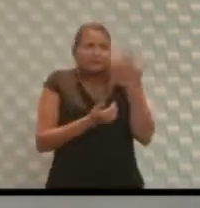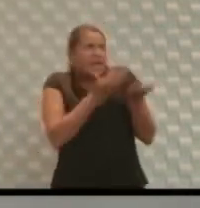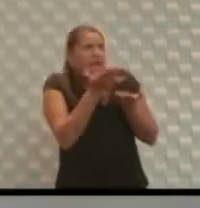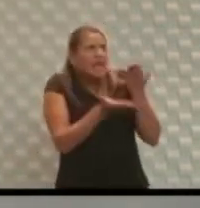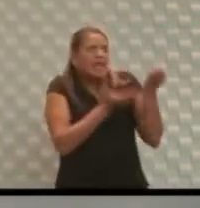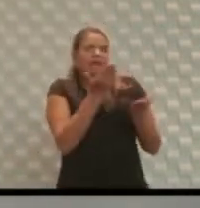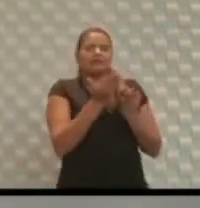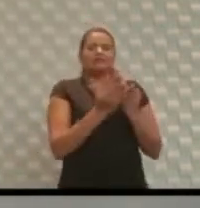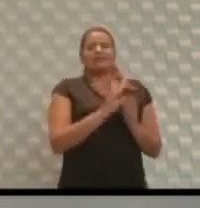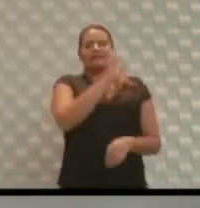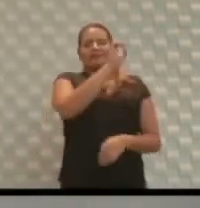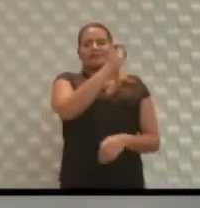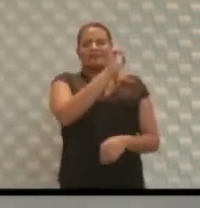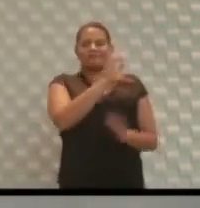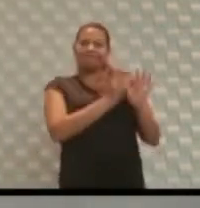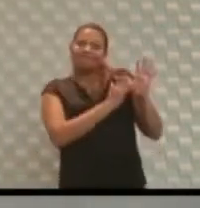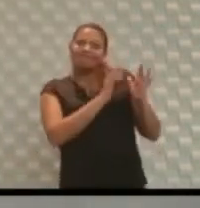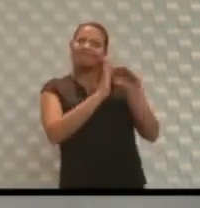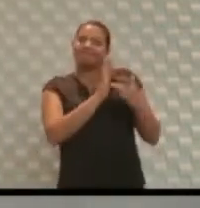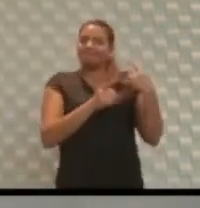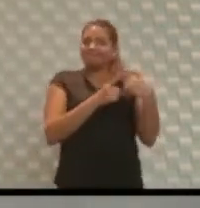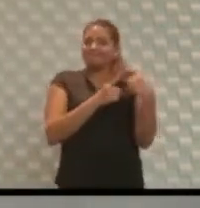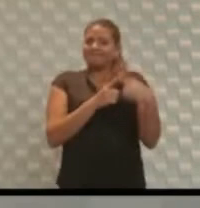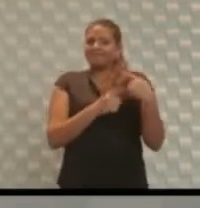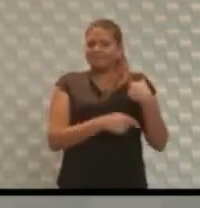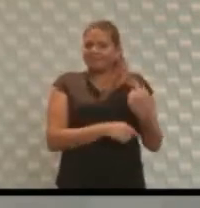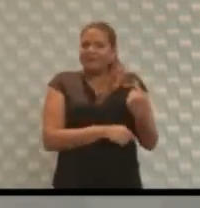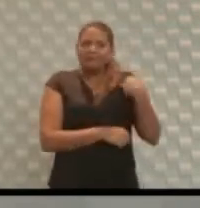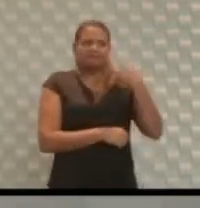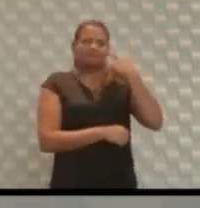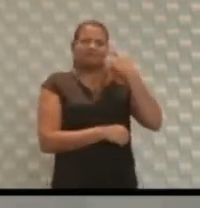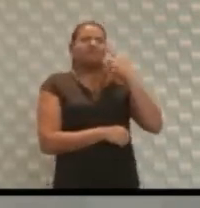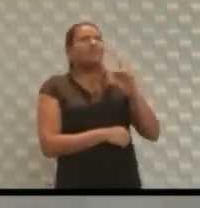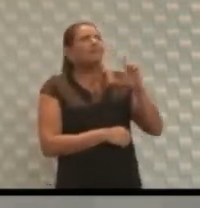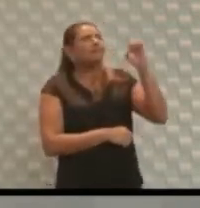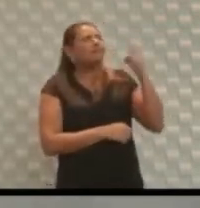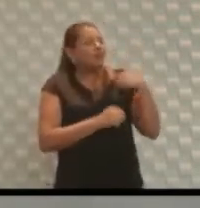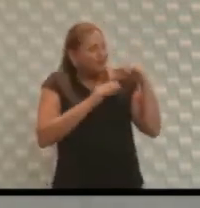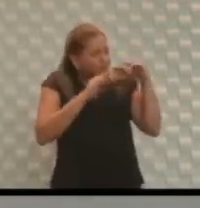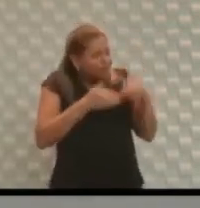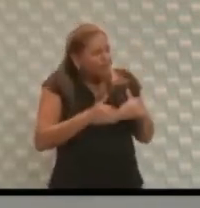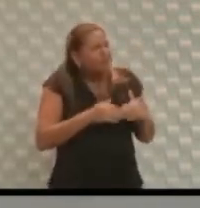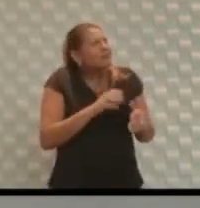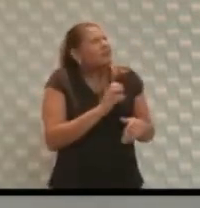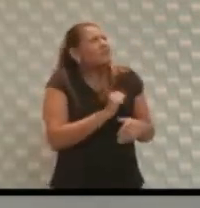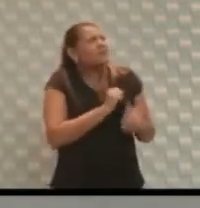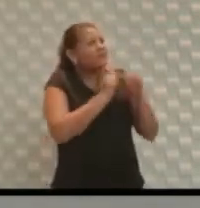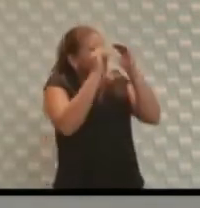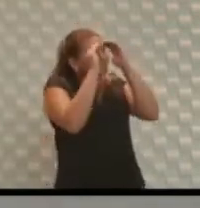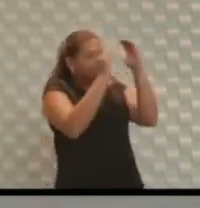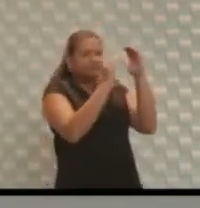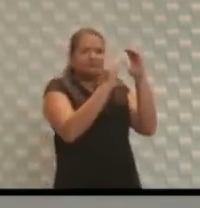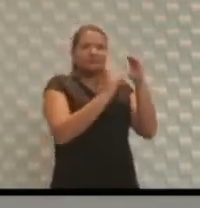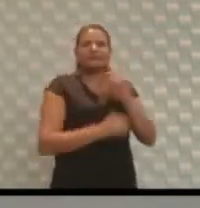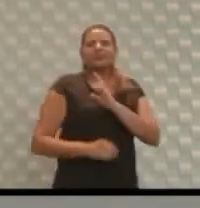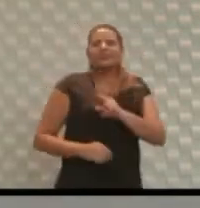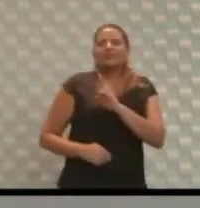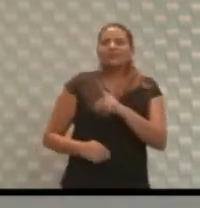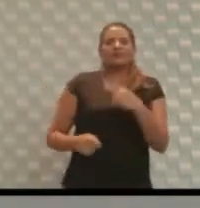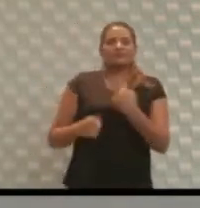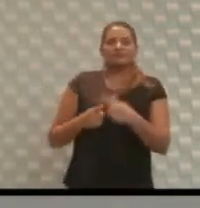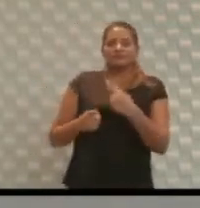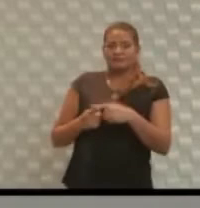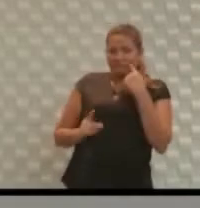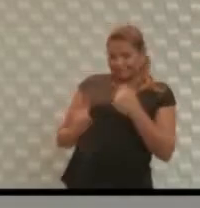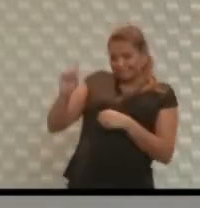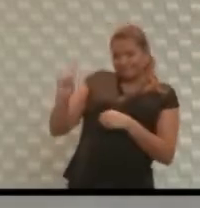eu fazia para Deus, por temor, por amor a Deus. Eu não fazia por Ele, porque às vezes eu achava que Ele merecia, às vezes eu achava que Ele não